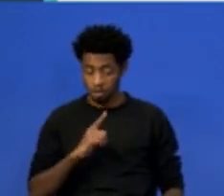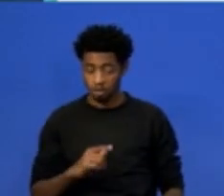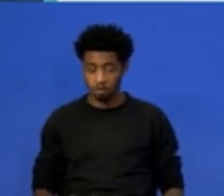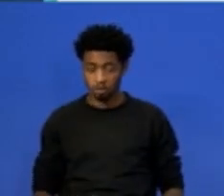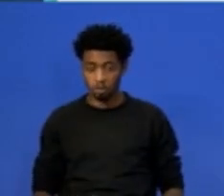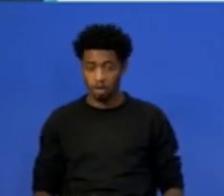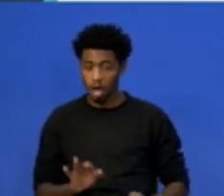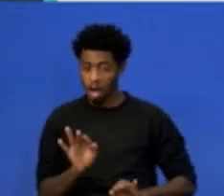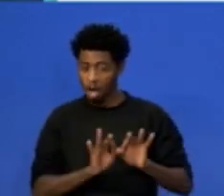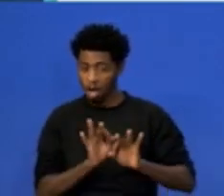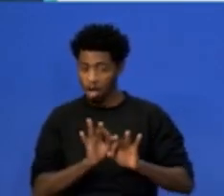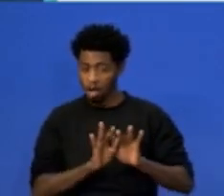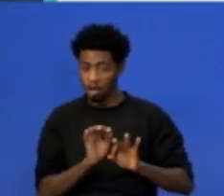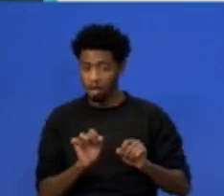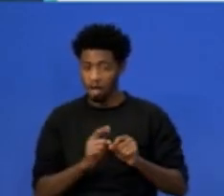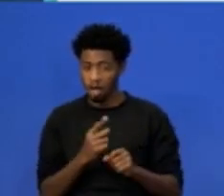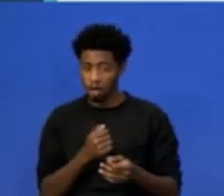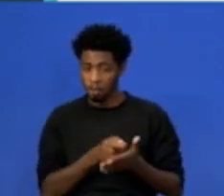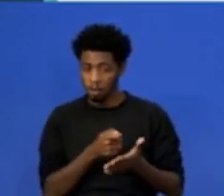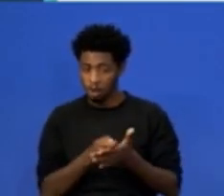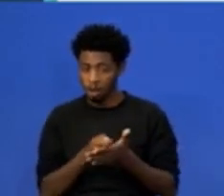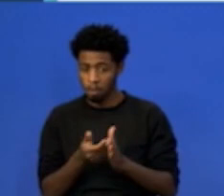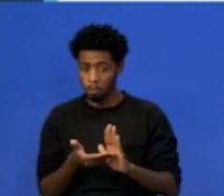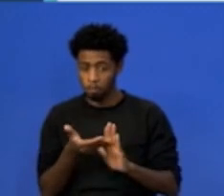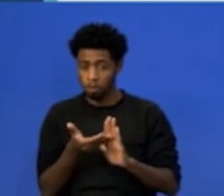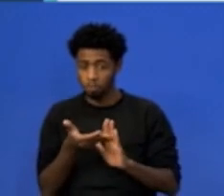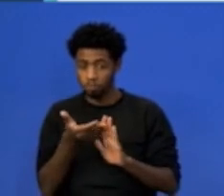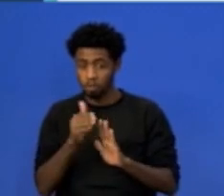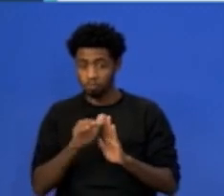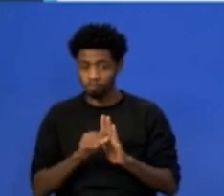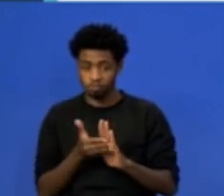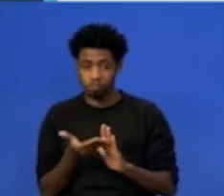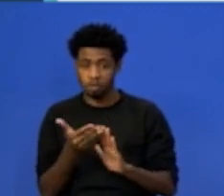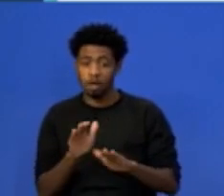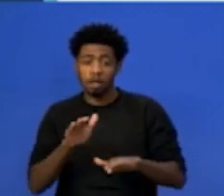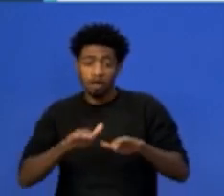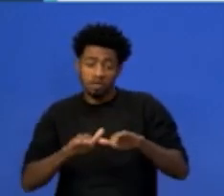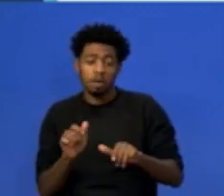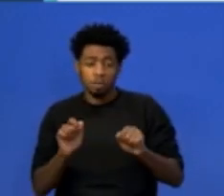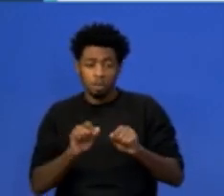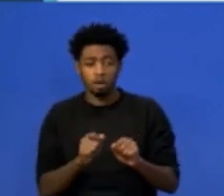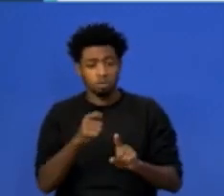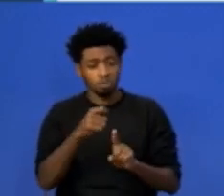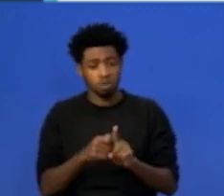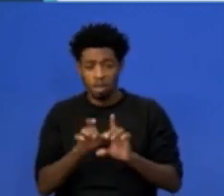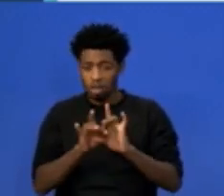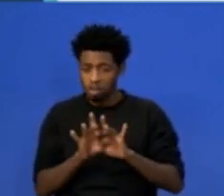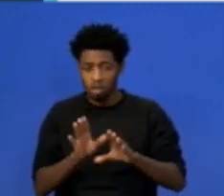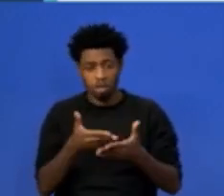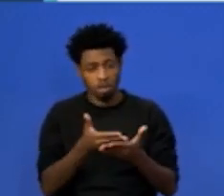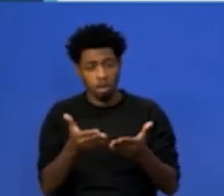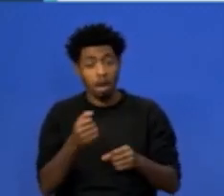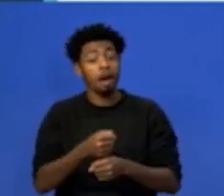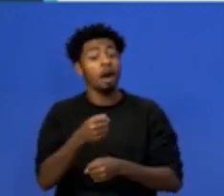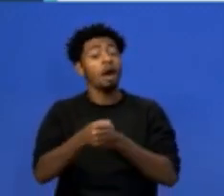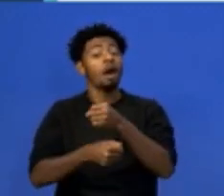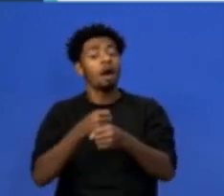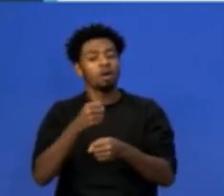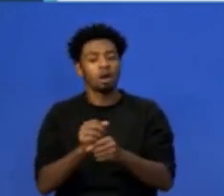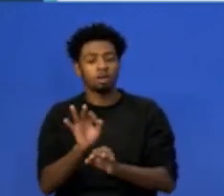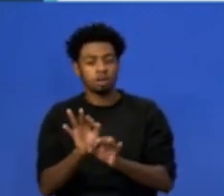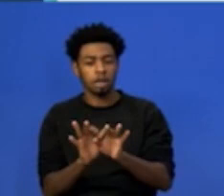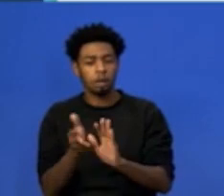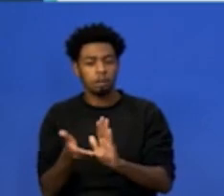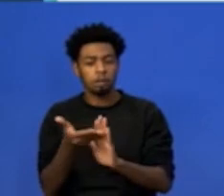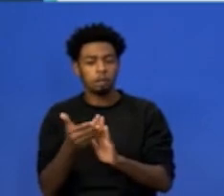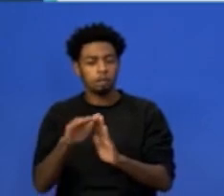os reajustes de mensalidade, ou seja, os preços dos planos podem ser reajustados anualmente. Então,